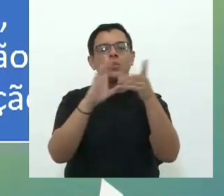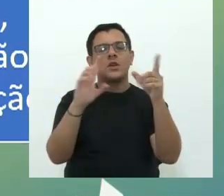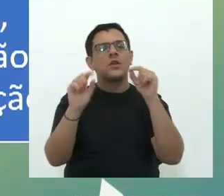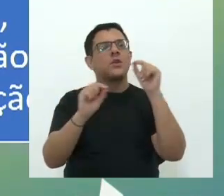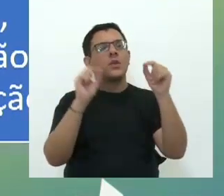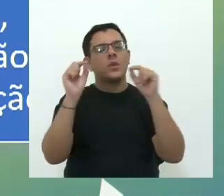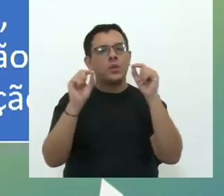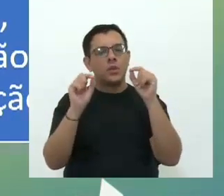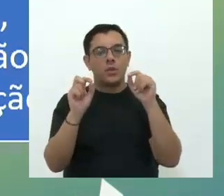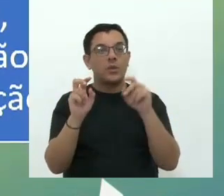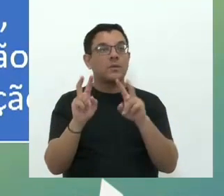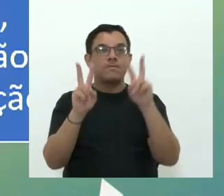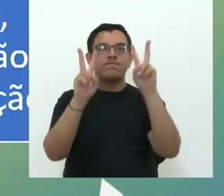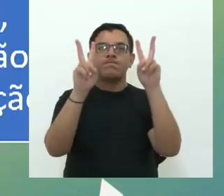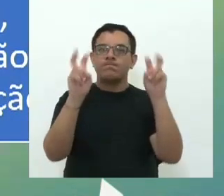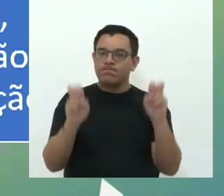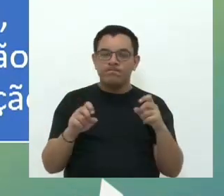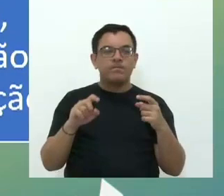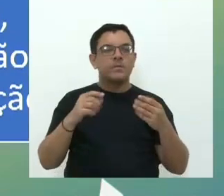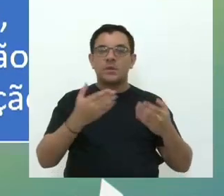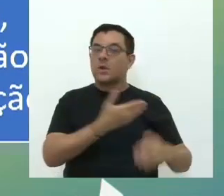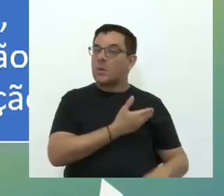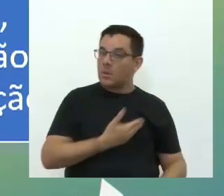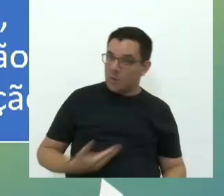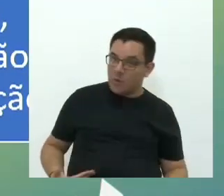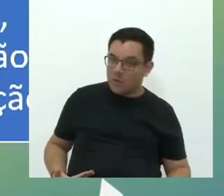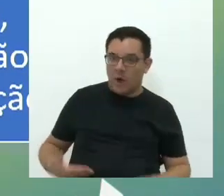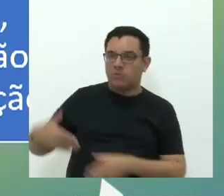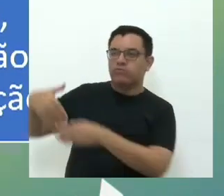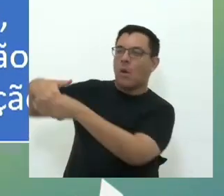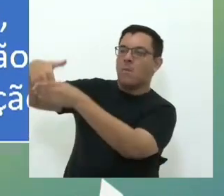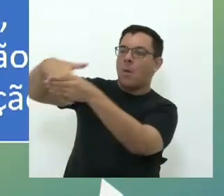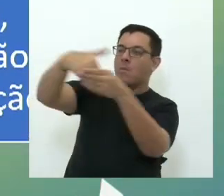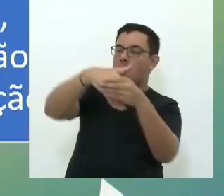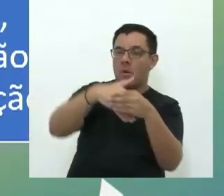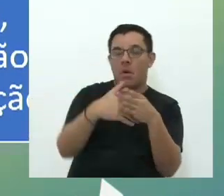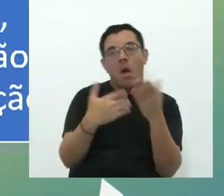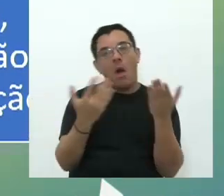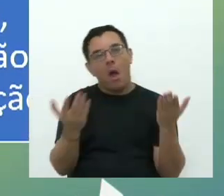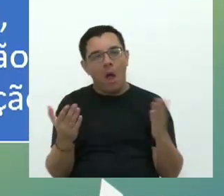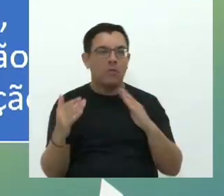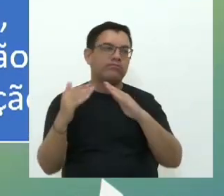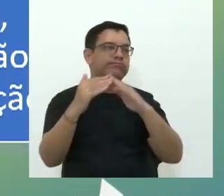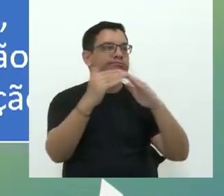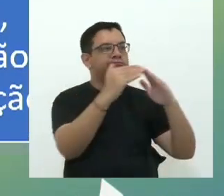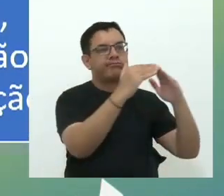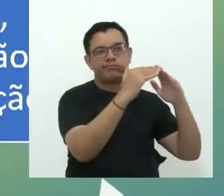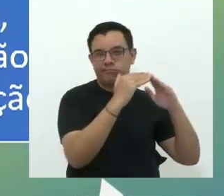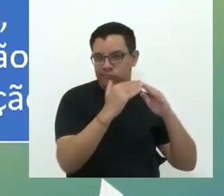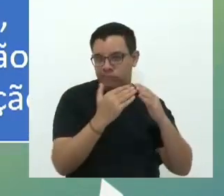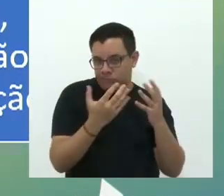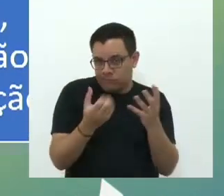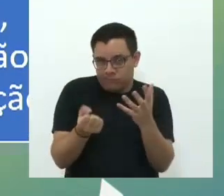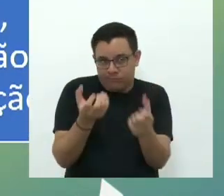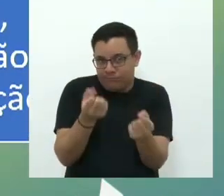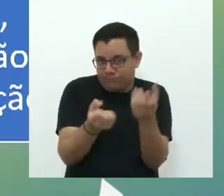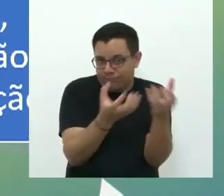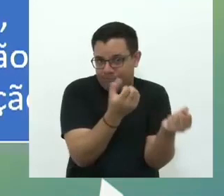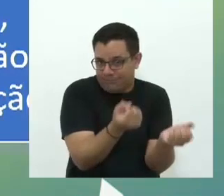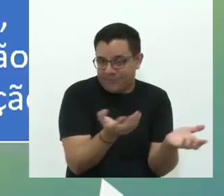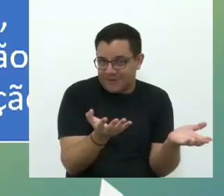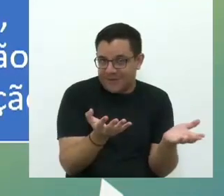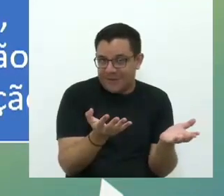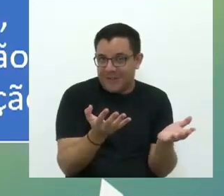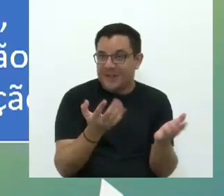assuntos públicos se resolvem pelo voto a aceitação dos resultados é maior do que qualquer outro procedimento de resolução